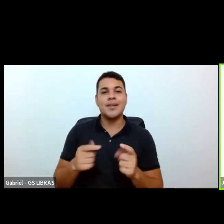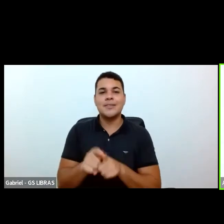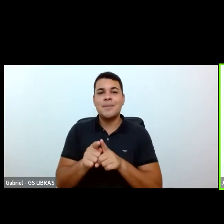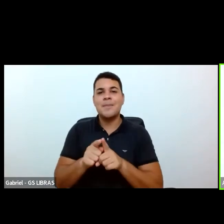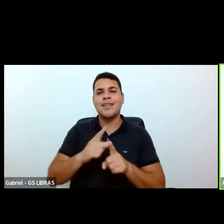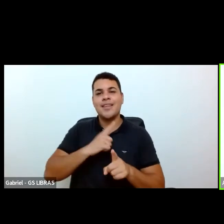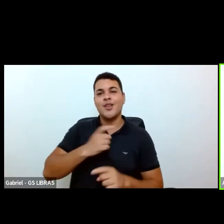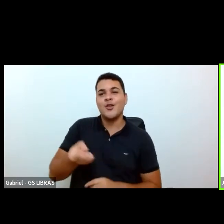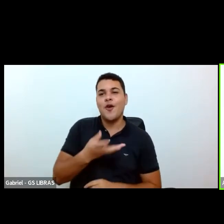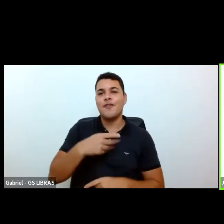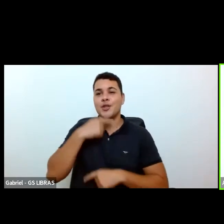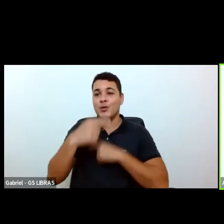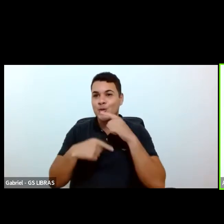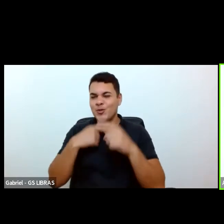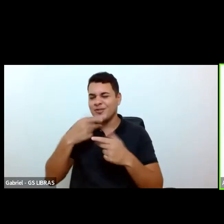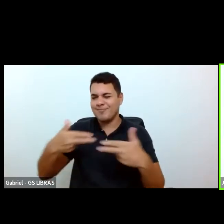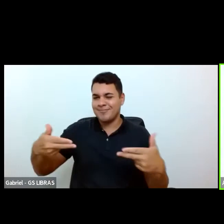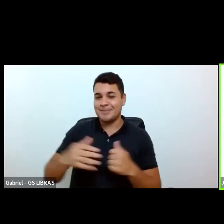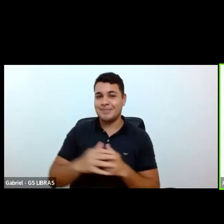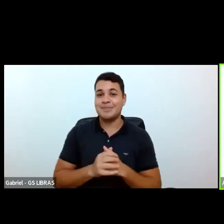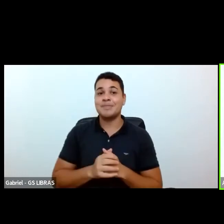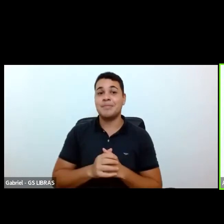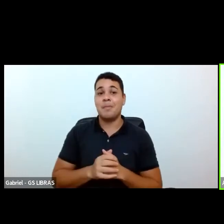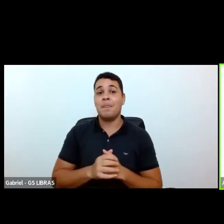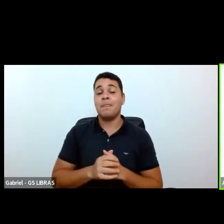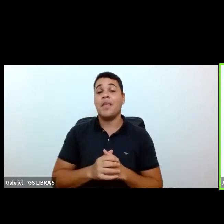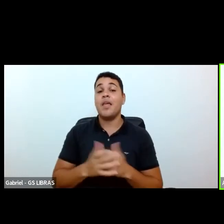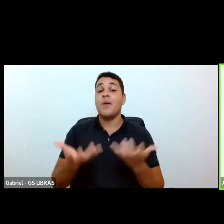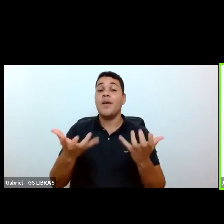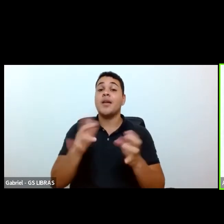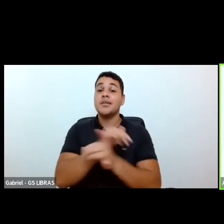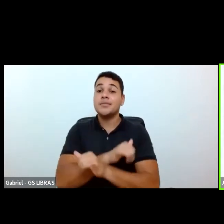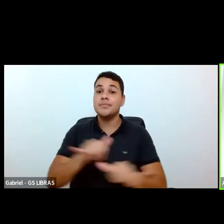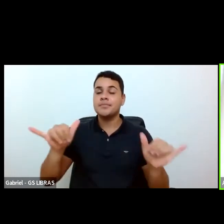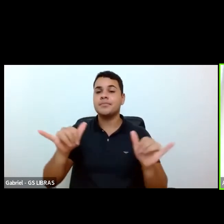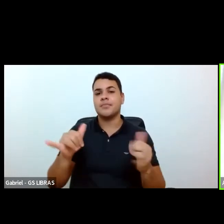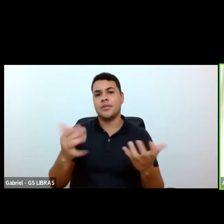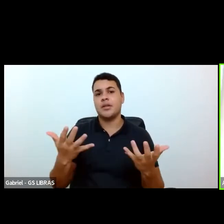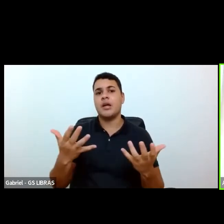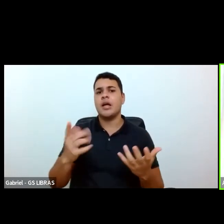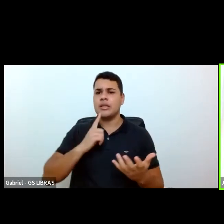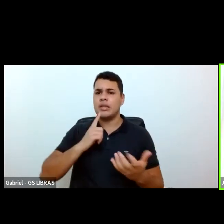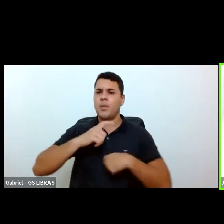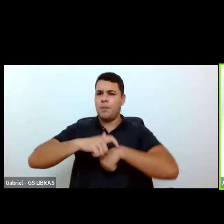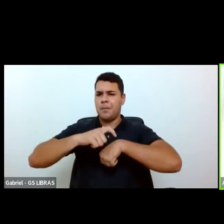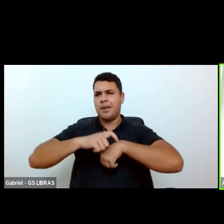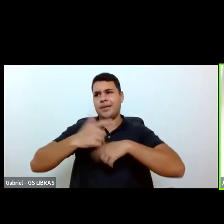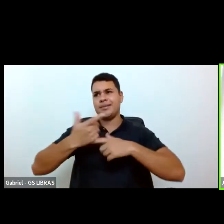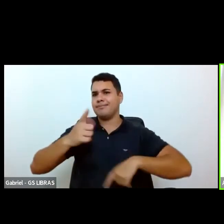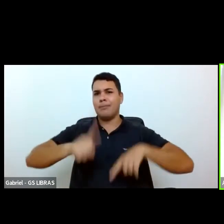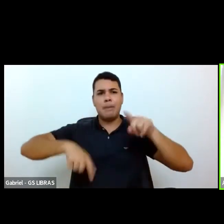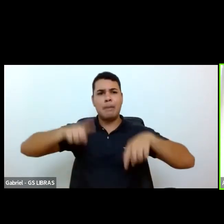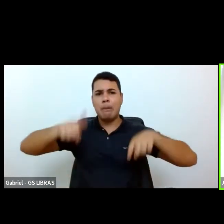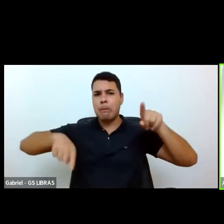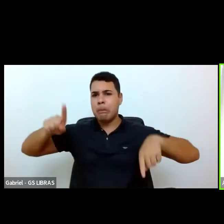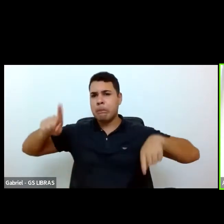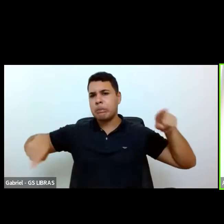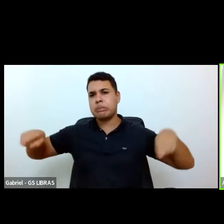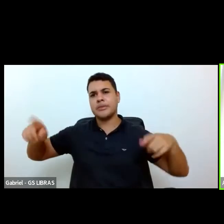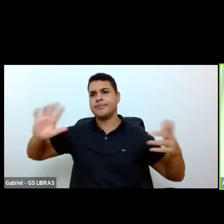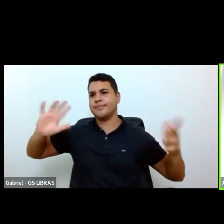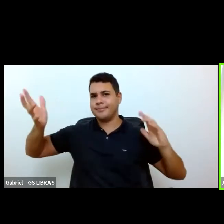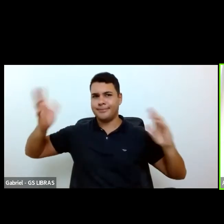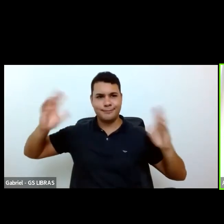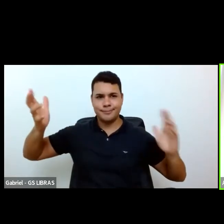né? Bem, queria enfatizar o quanto que acho que a gente vive, apesar de um dos momentos mais adversos, né, no país, e a fala da Wescla